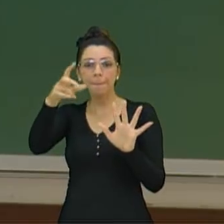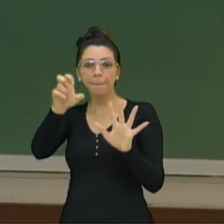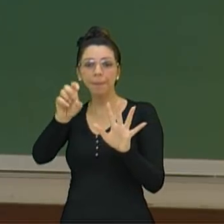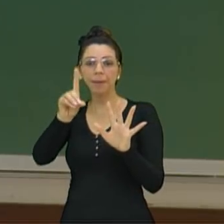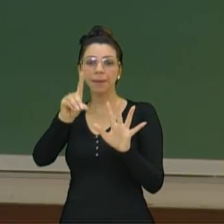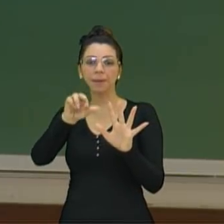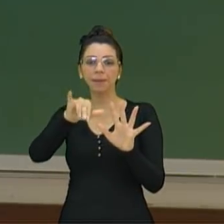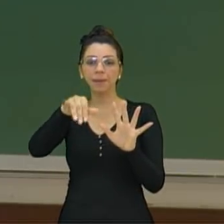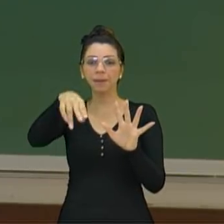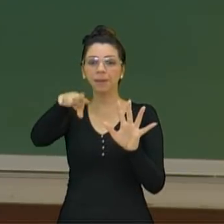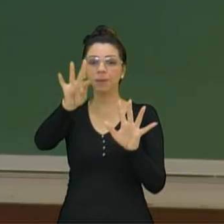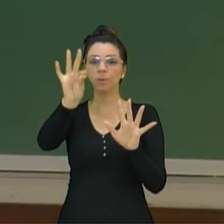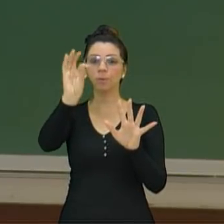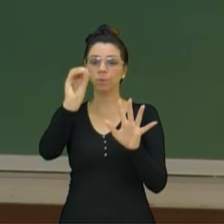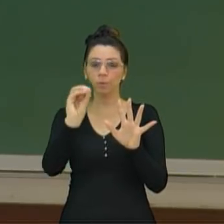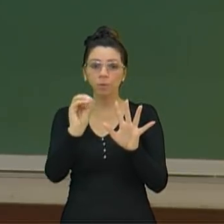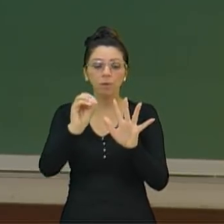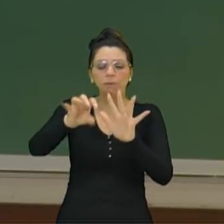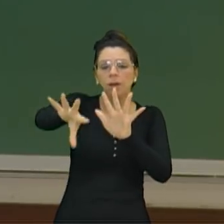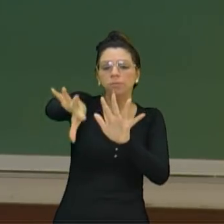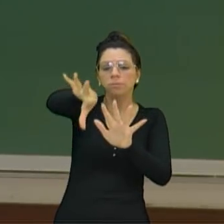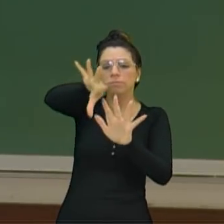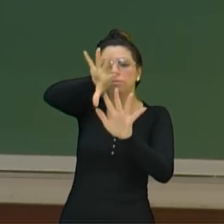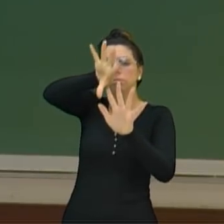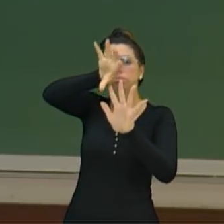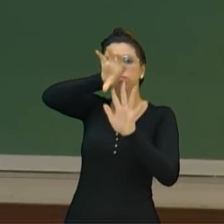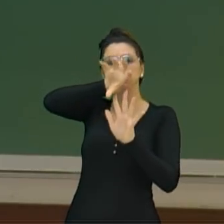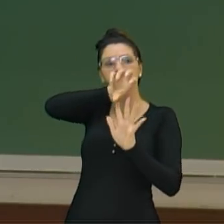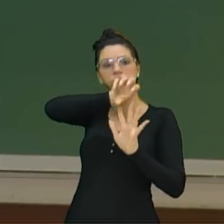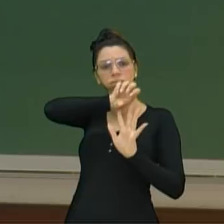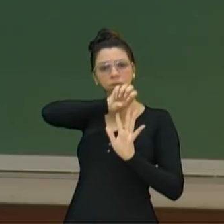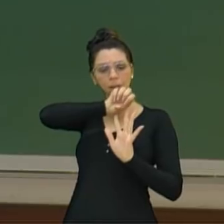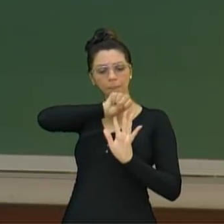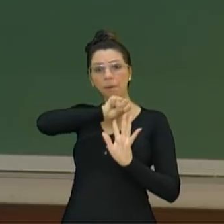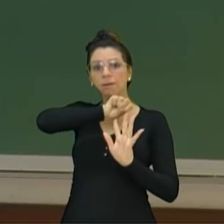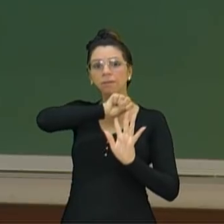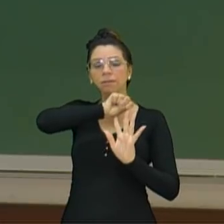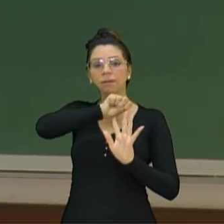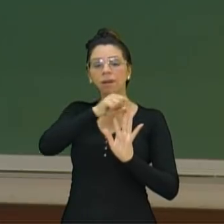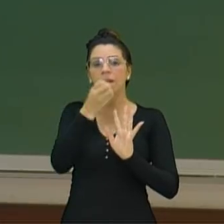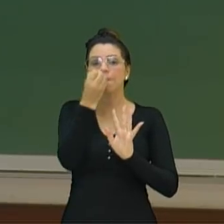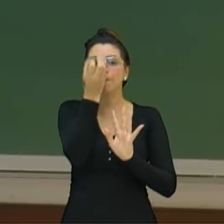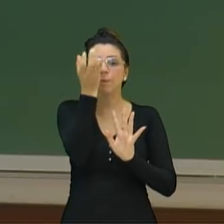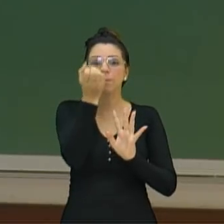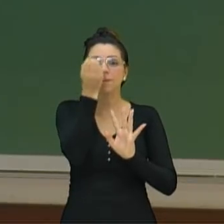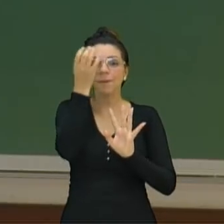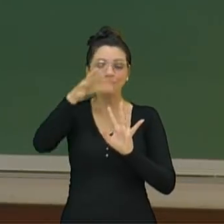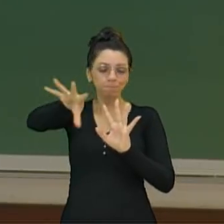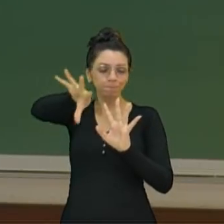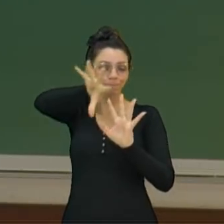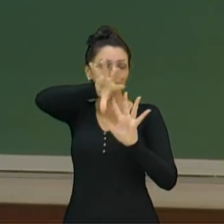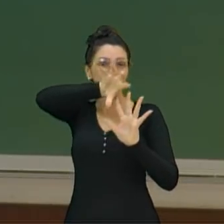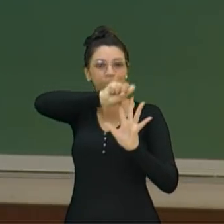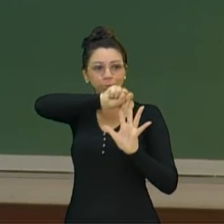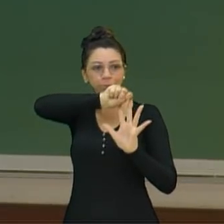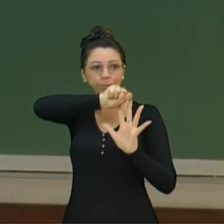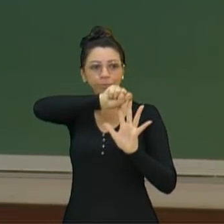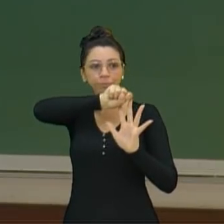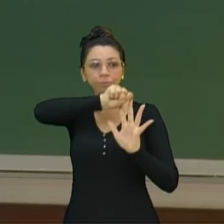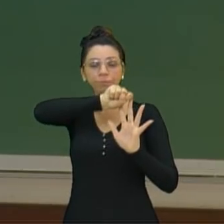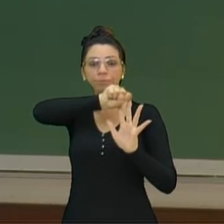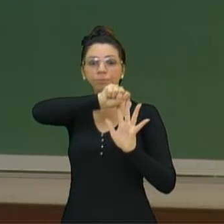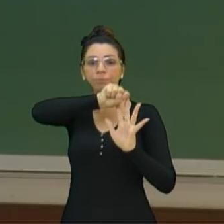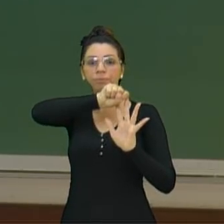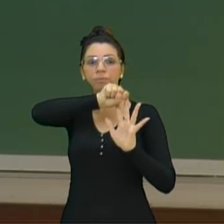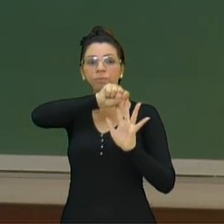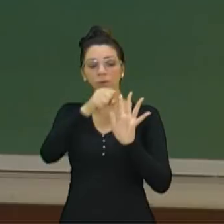O dendrito vai capturar, vai receber esta informação. Partindo